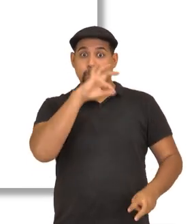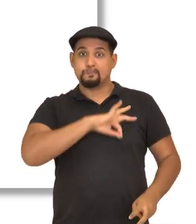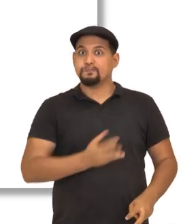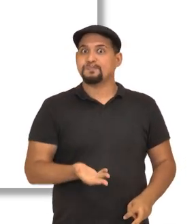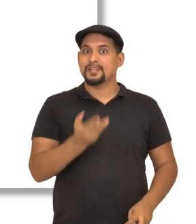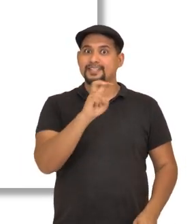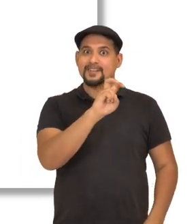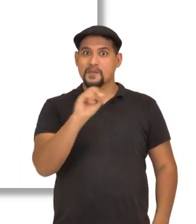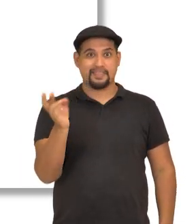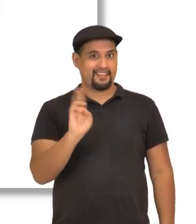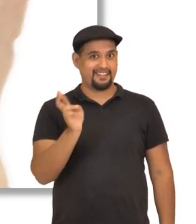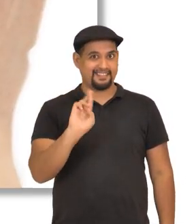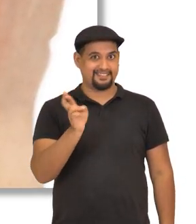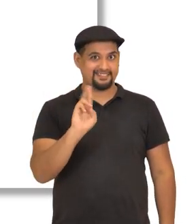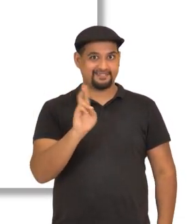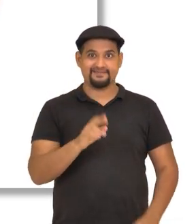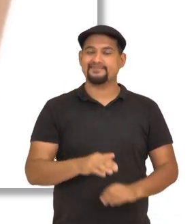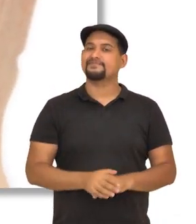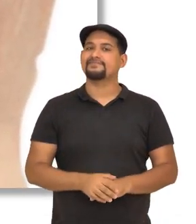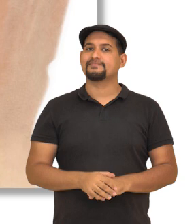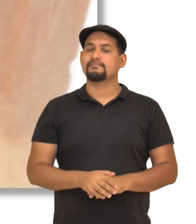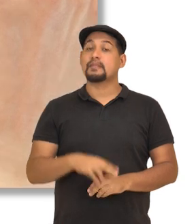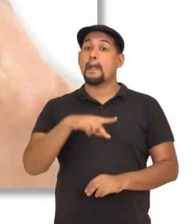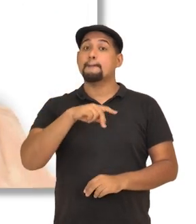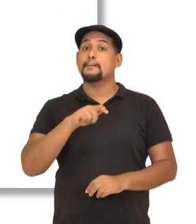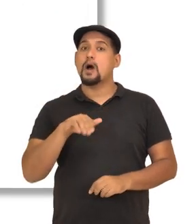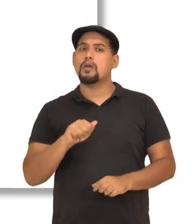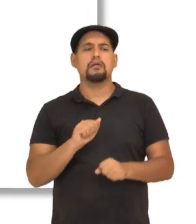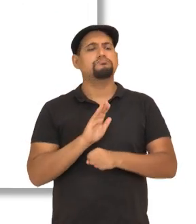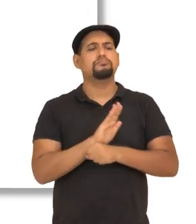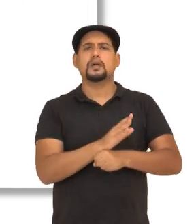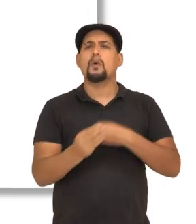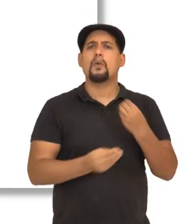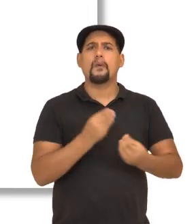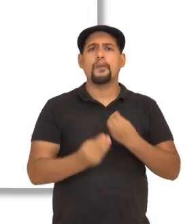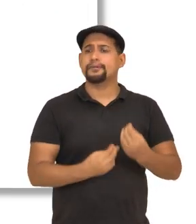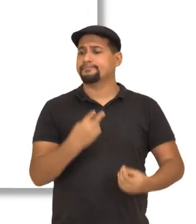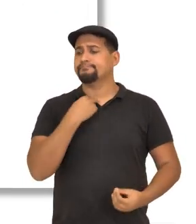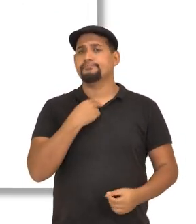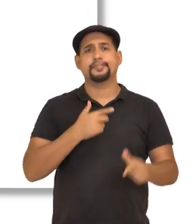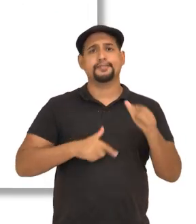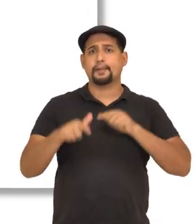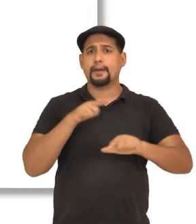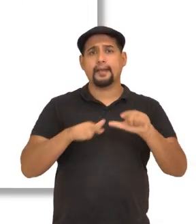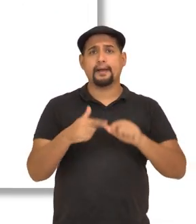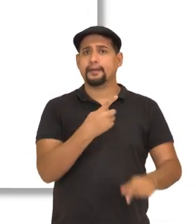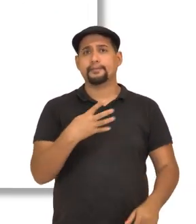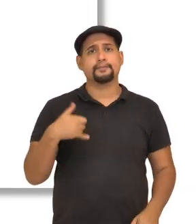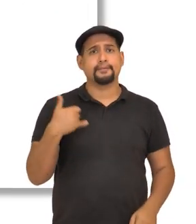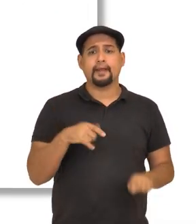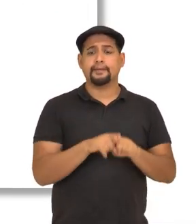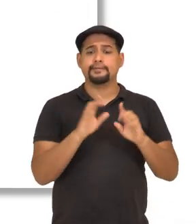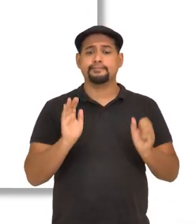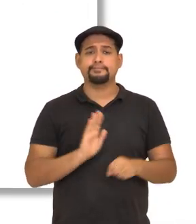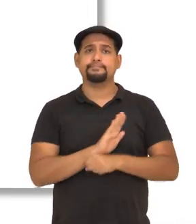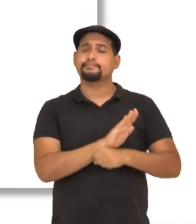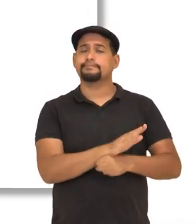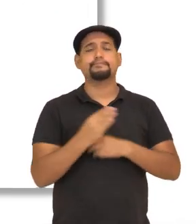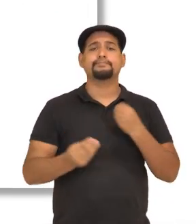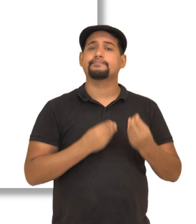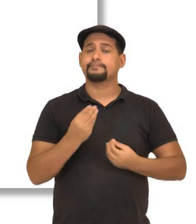economizariam R$ 50. Como Paula poderia ajudar se não é permitido trabalhar nessa idade para complementar a